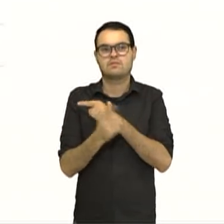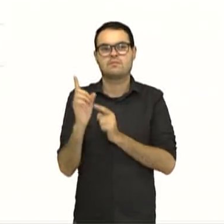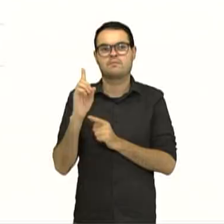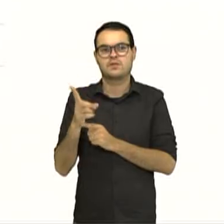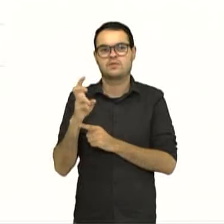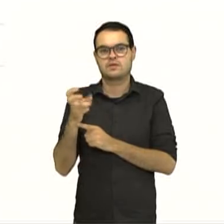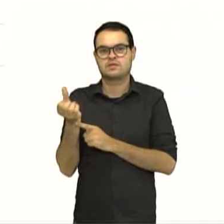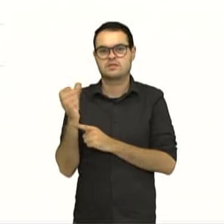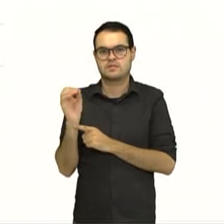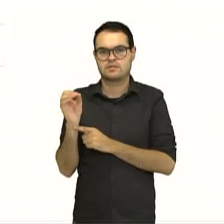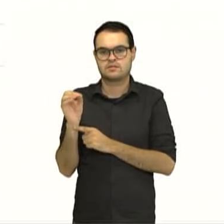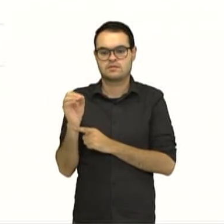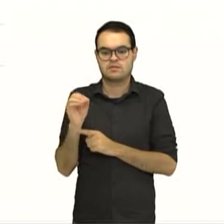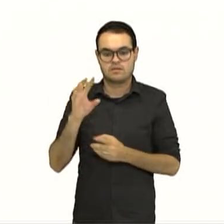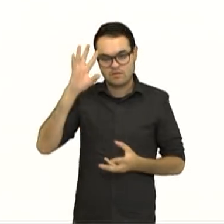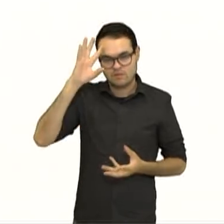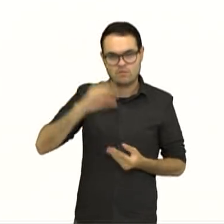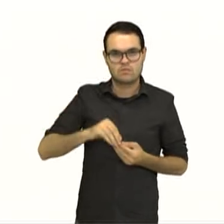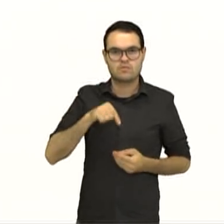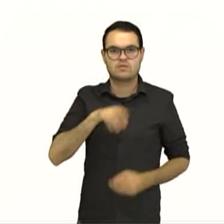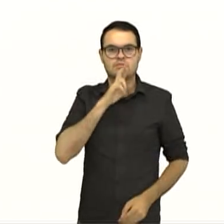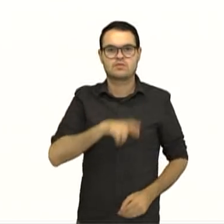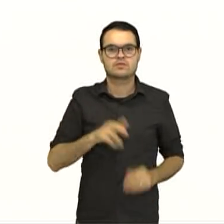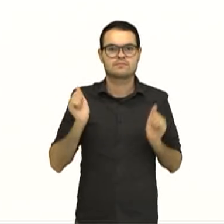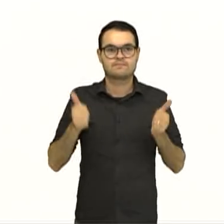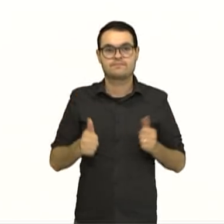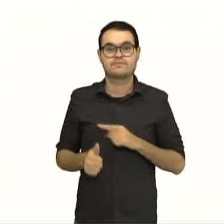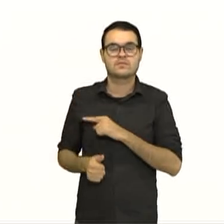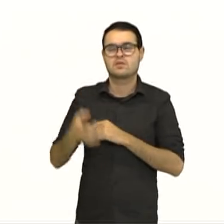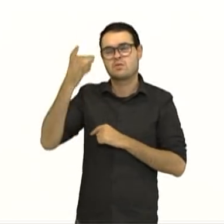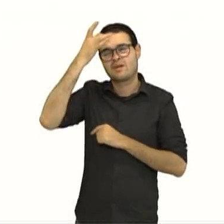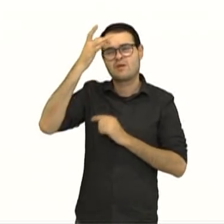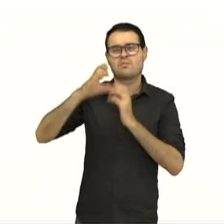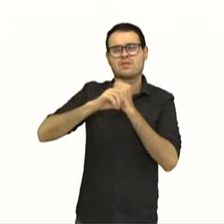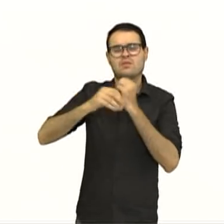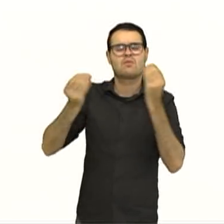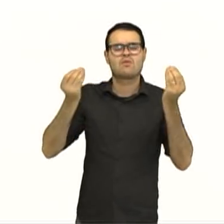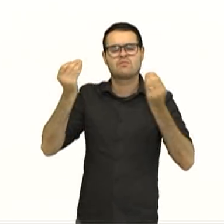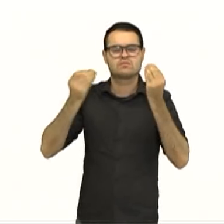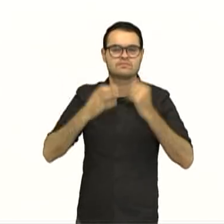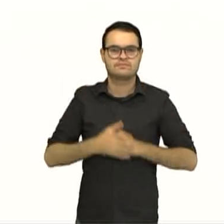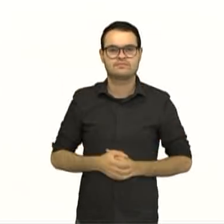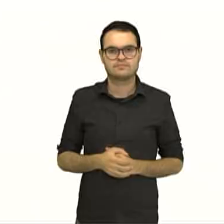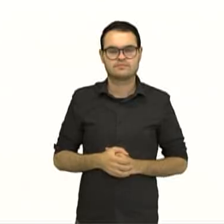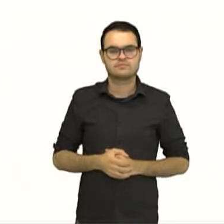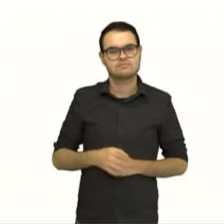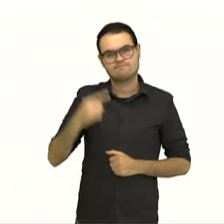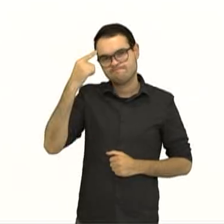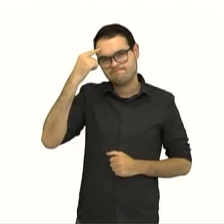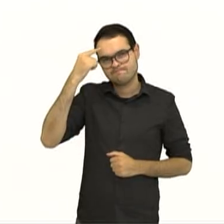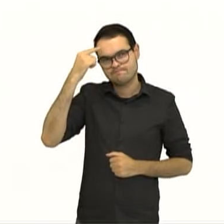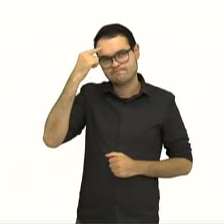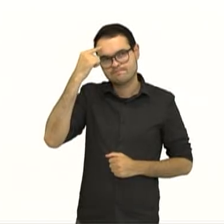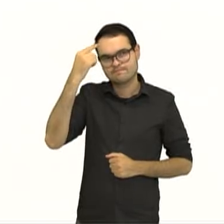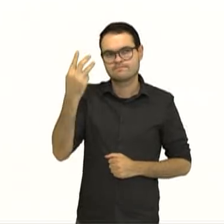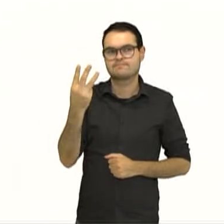e chego na conclusão do 52. Tudo bem? Mas e o cálculo mental? Vamos lá, vamos pensar no 30.